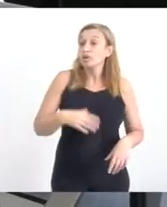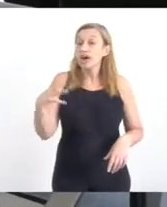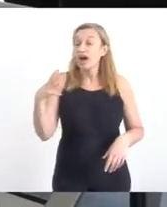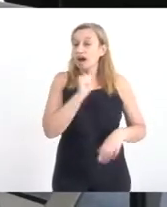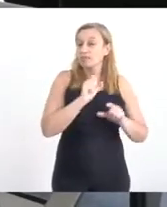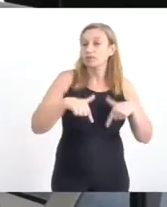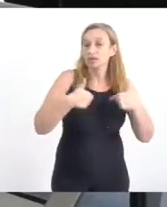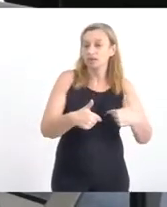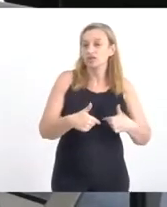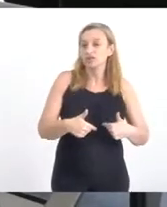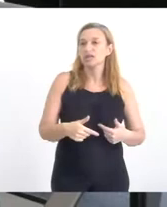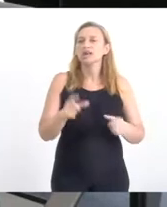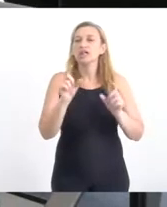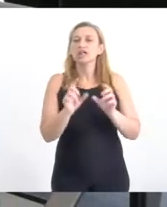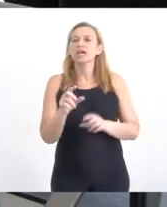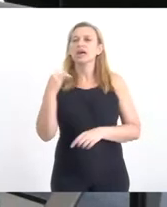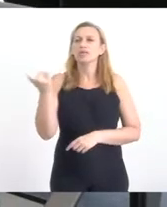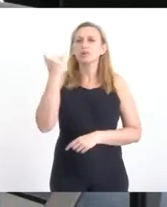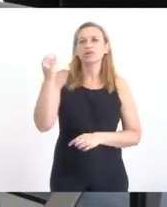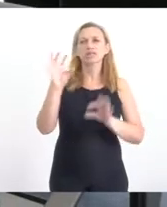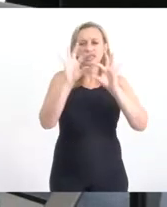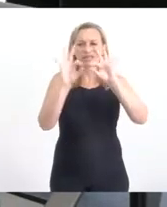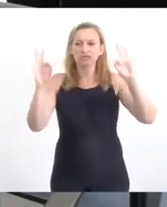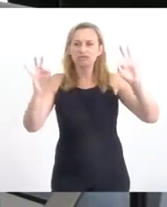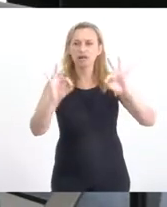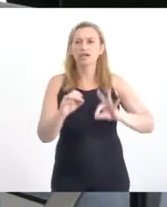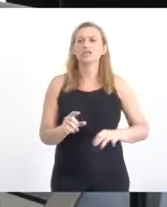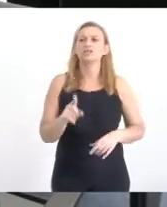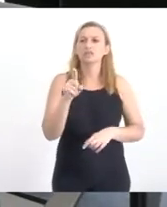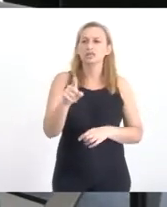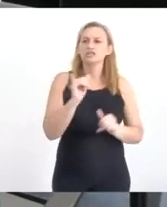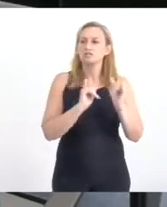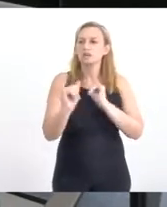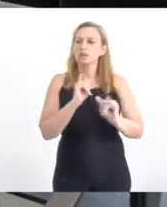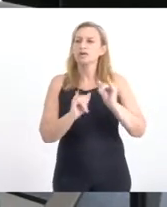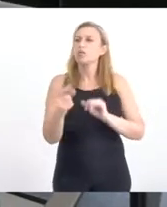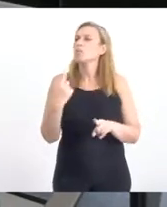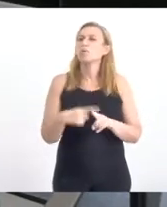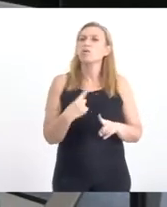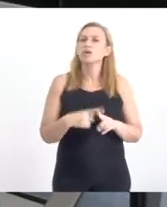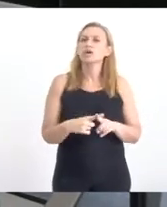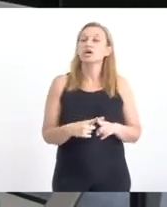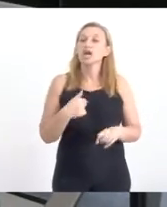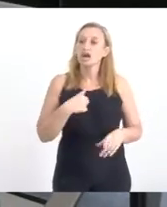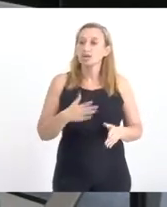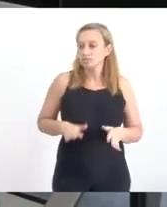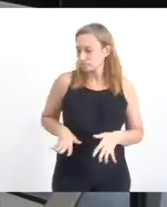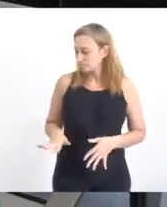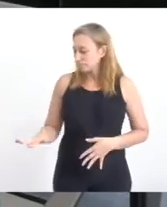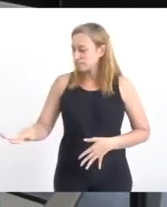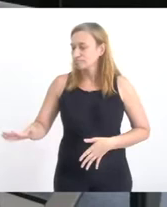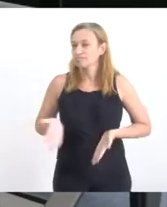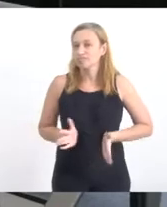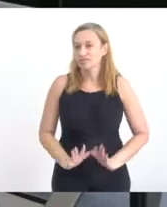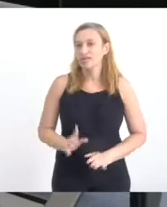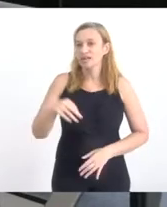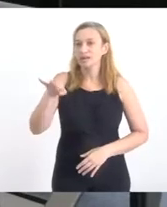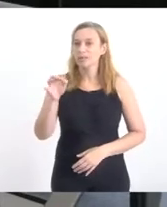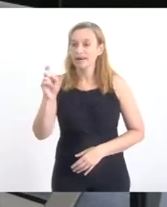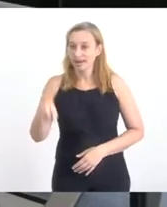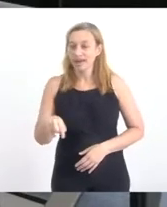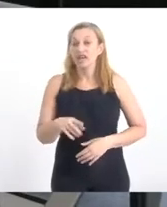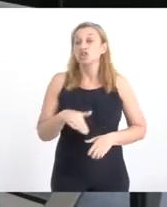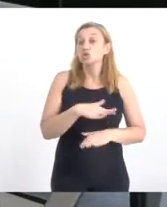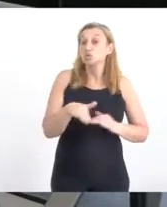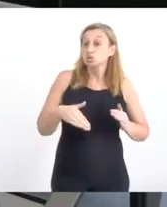importante essa palavra você trazer se informe porque eu sou cria da Favela da Maré e